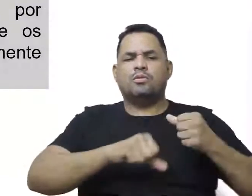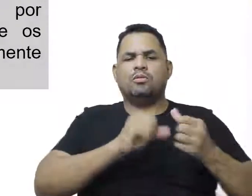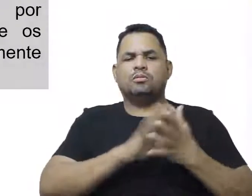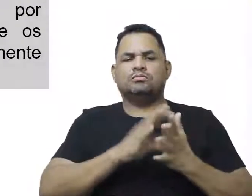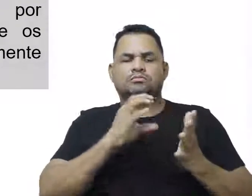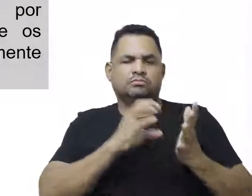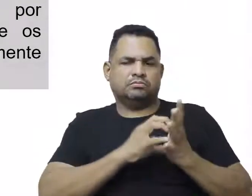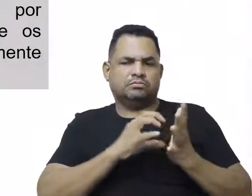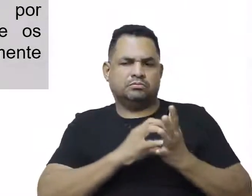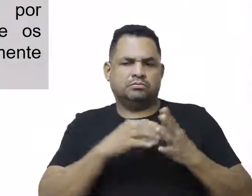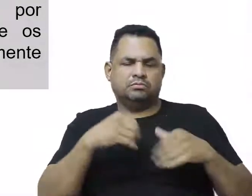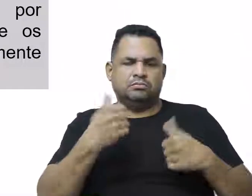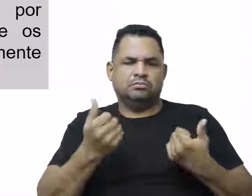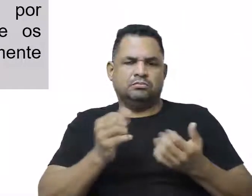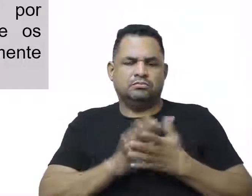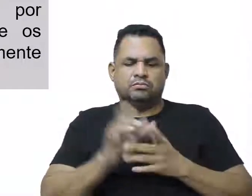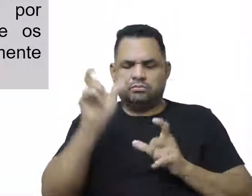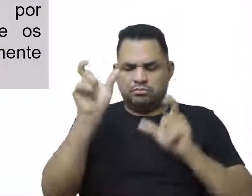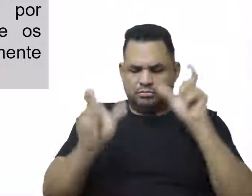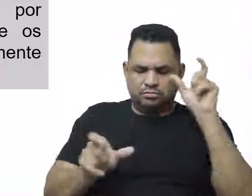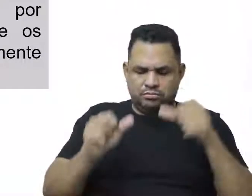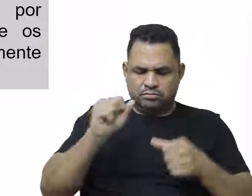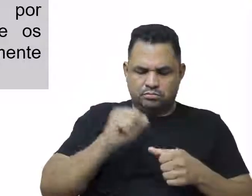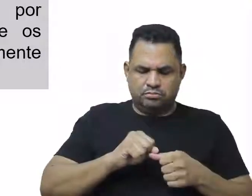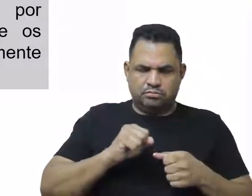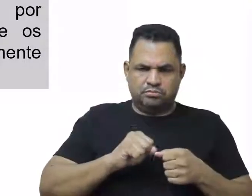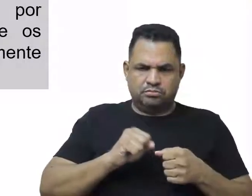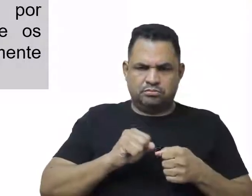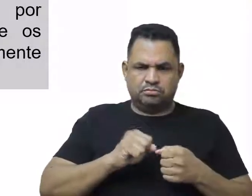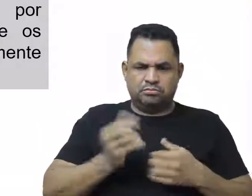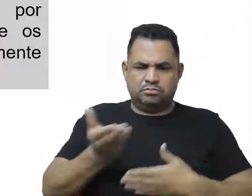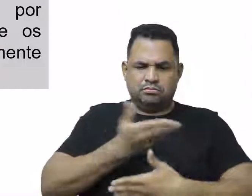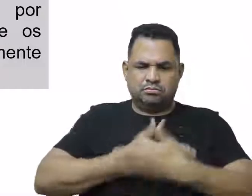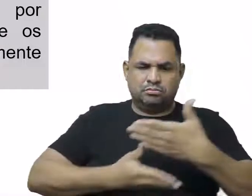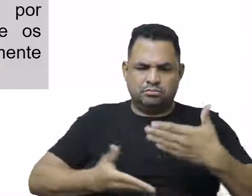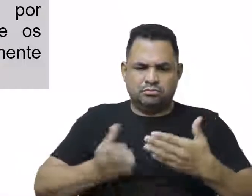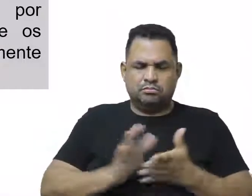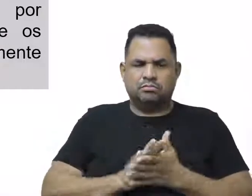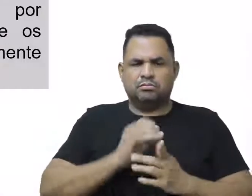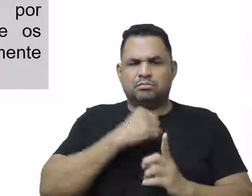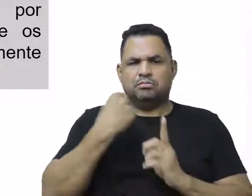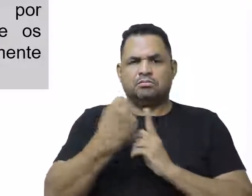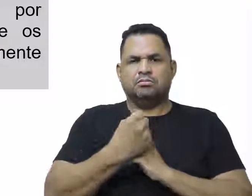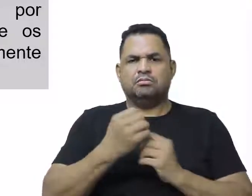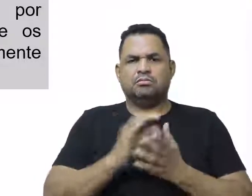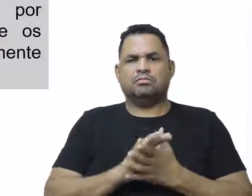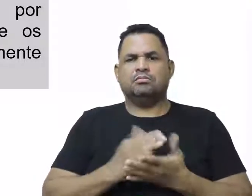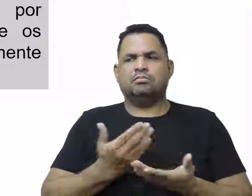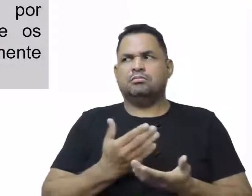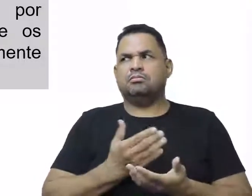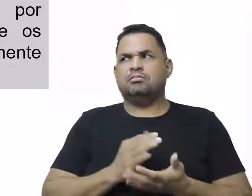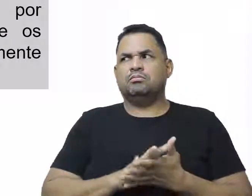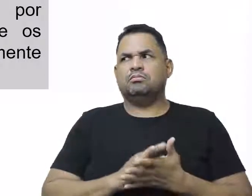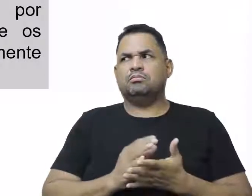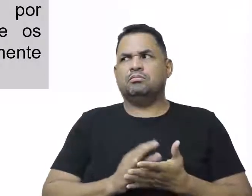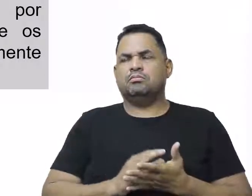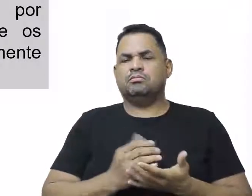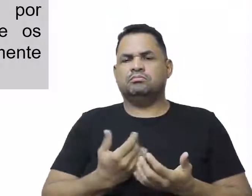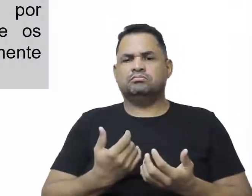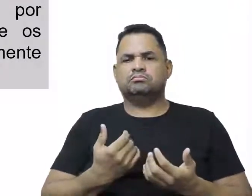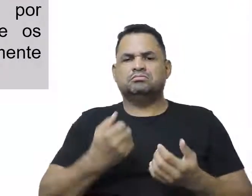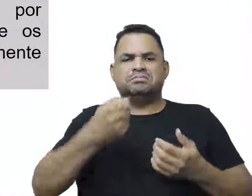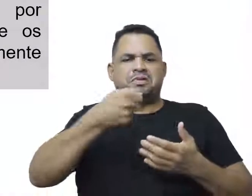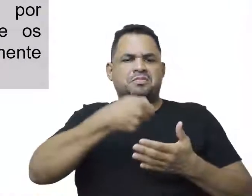simbólicas que o indivíduo fazia nessa relação com a sociedade podia determinar